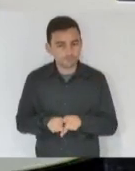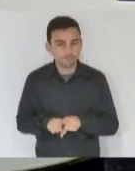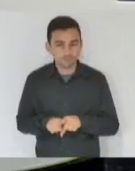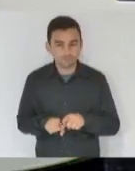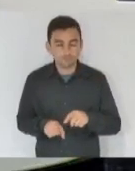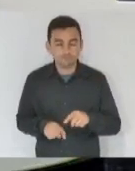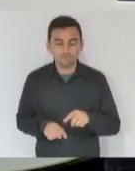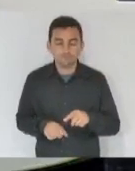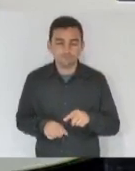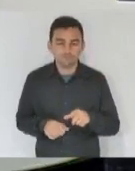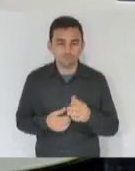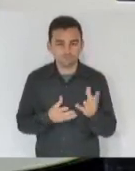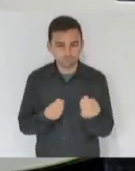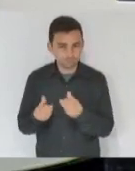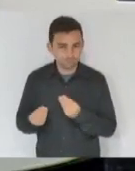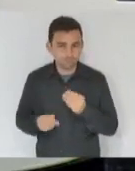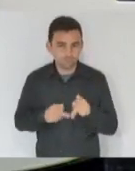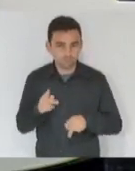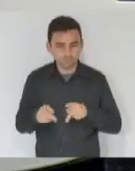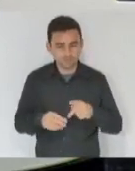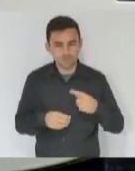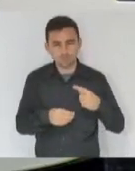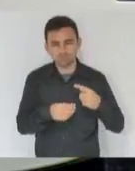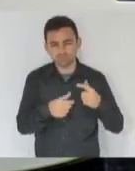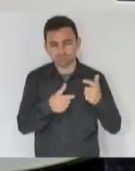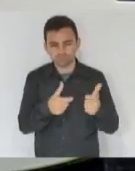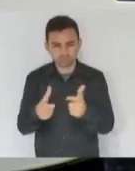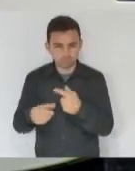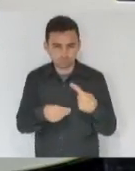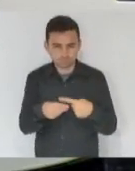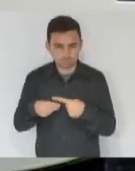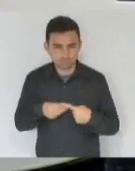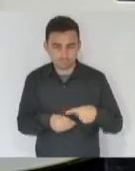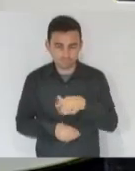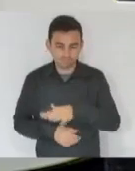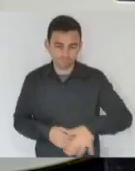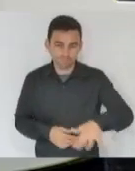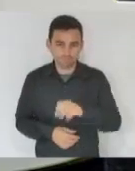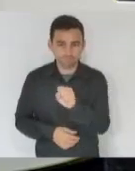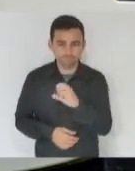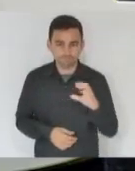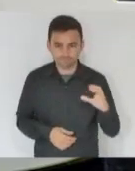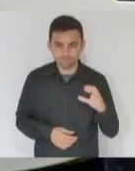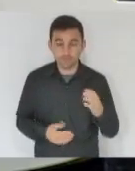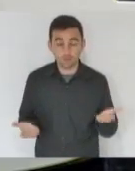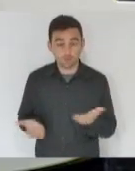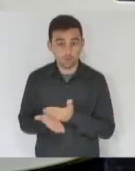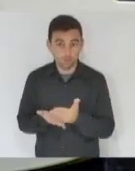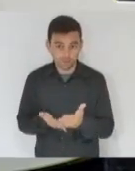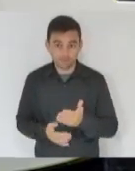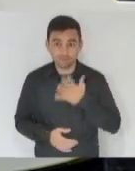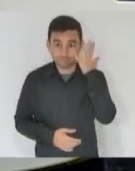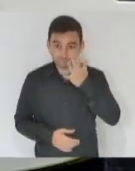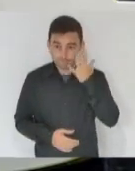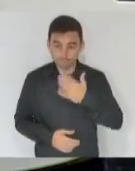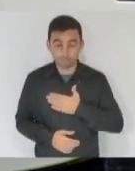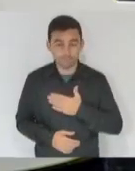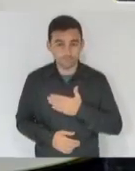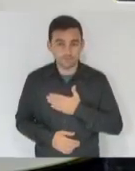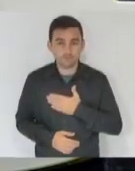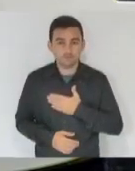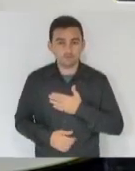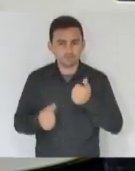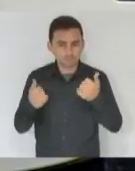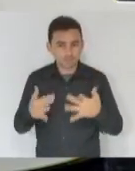catarinenses de todas as regiões da nossa bela e Santa Catarina. Quero começar o pronunciamento de hoje trazendo